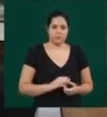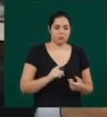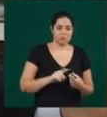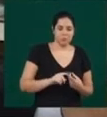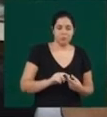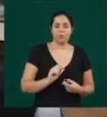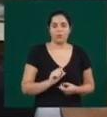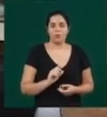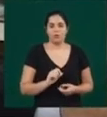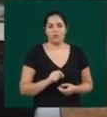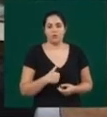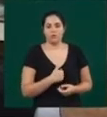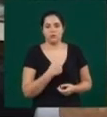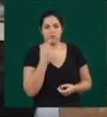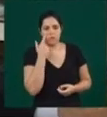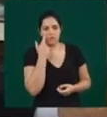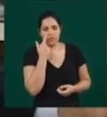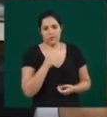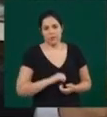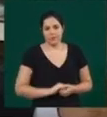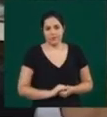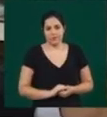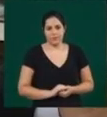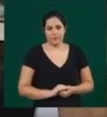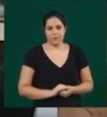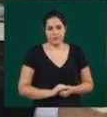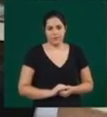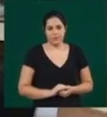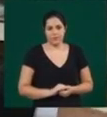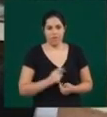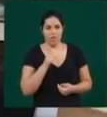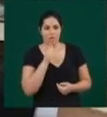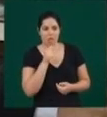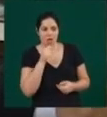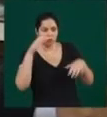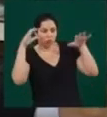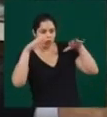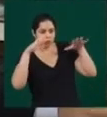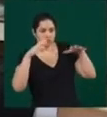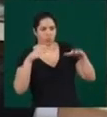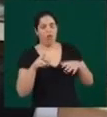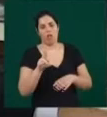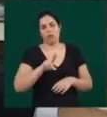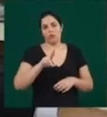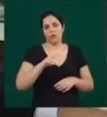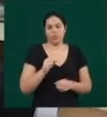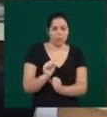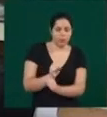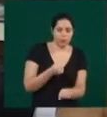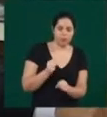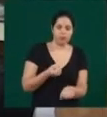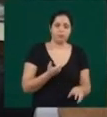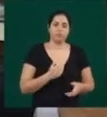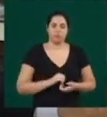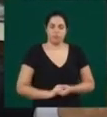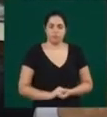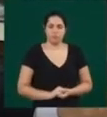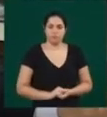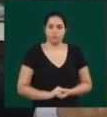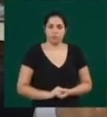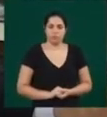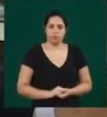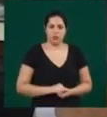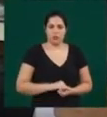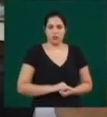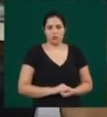que até as consultoras vêm fazendo, é o reaproveitamento da água da chuva para lavagem das partes comuns, né? O uso do